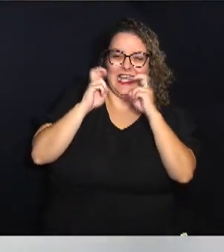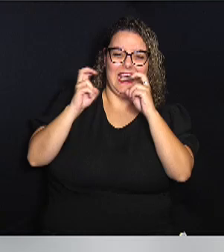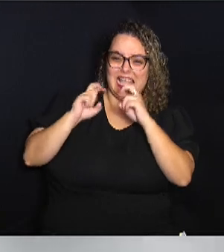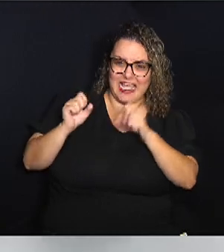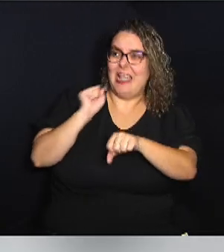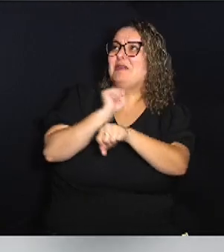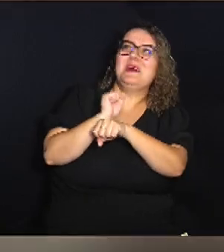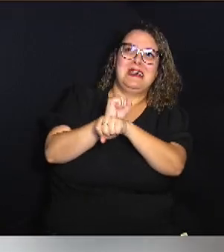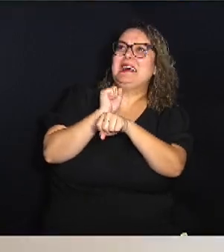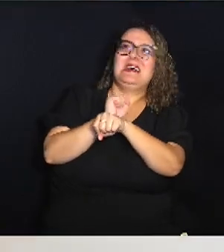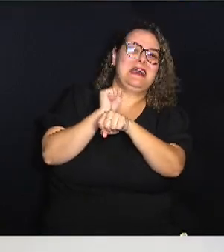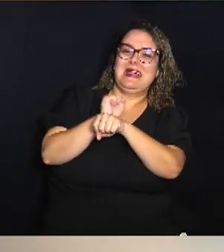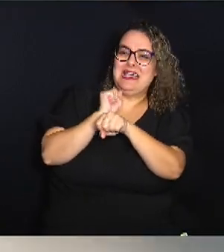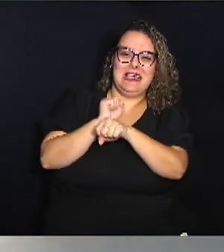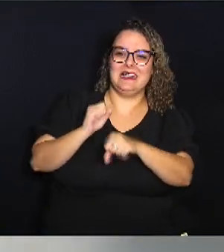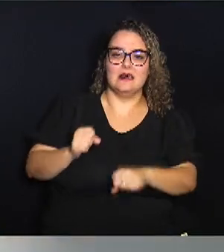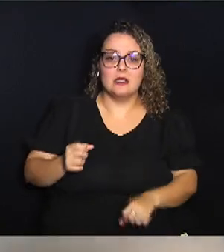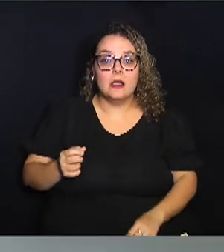Para!